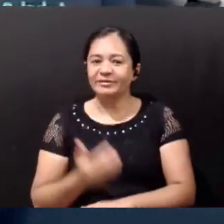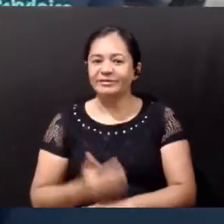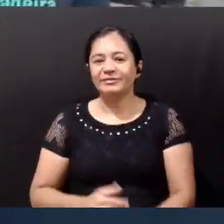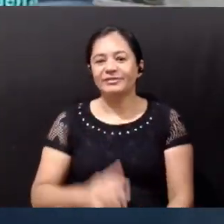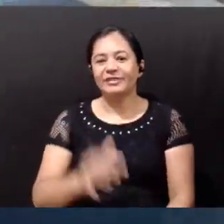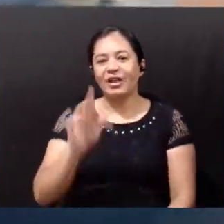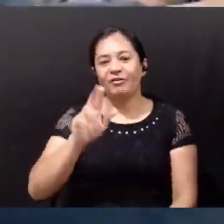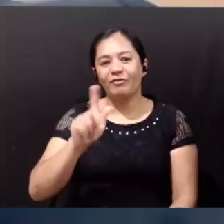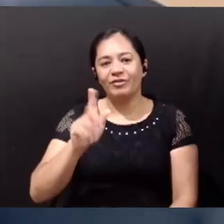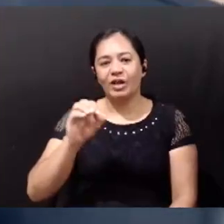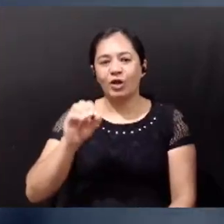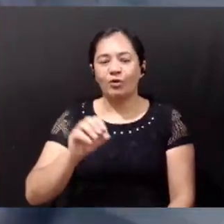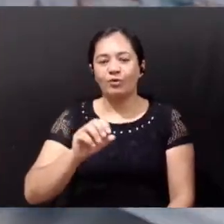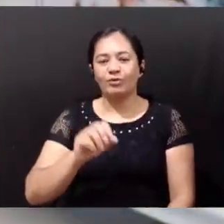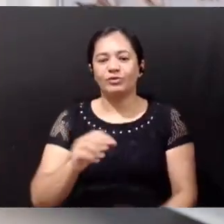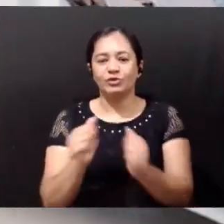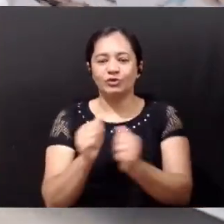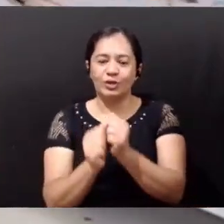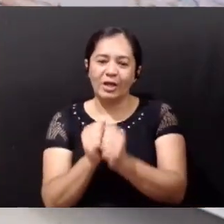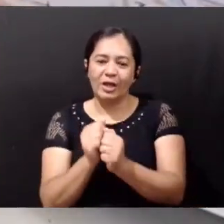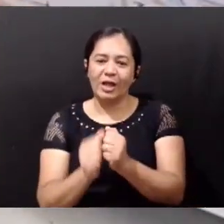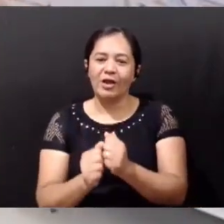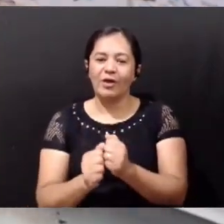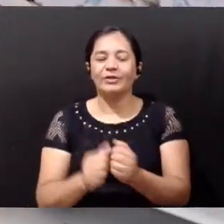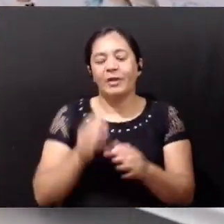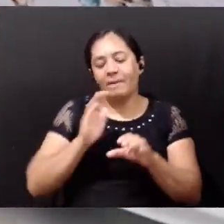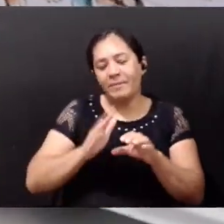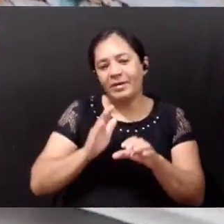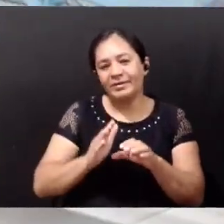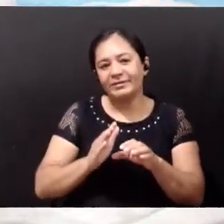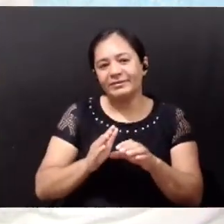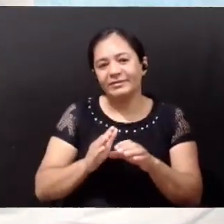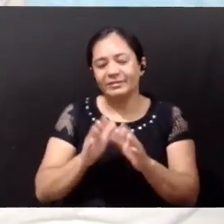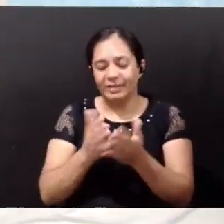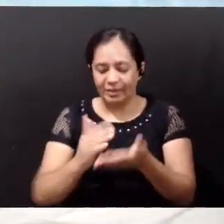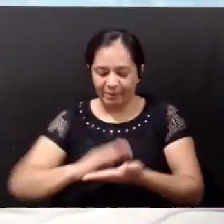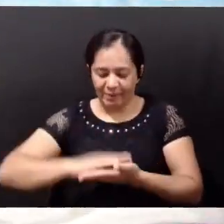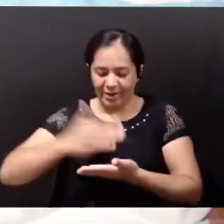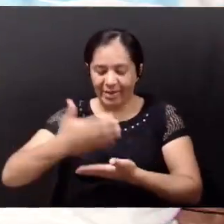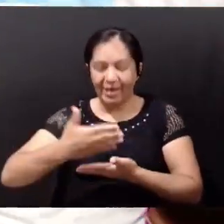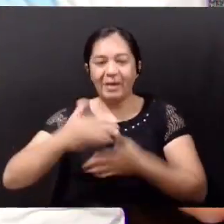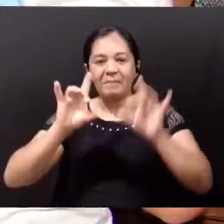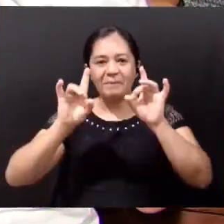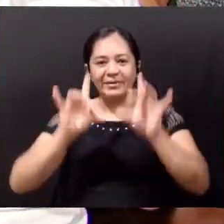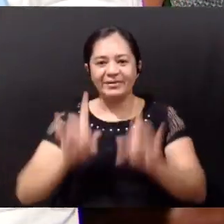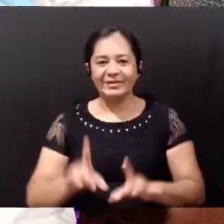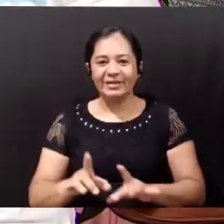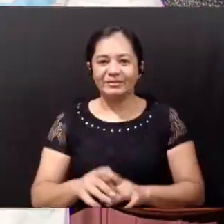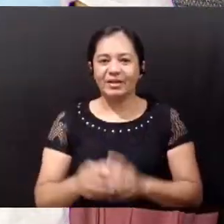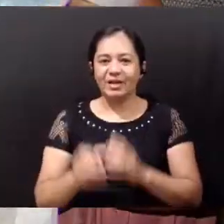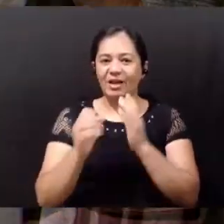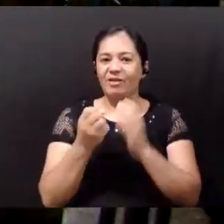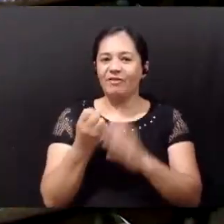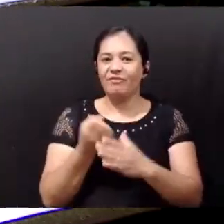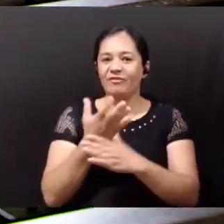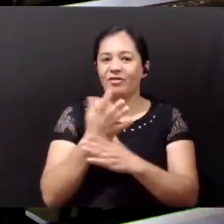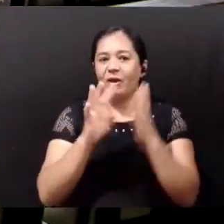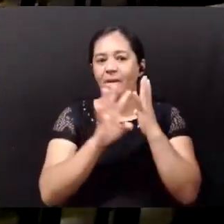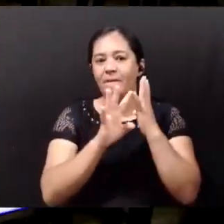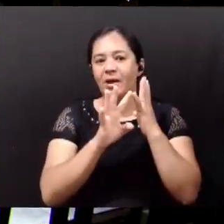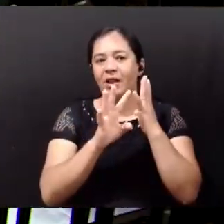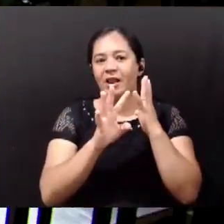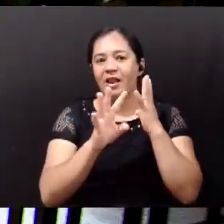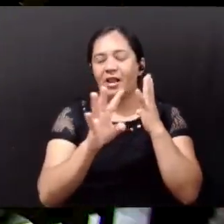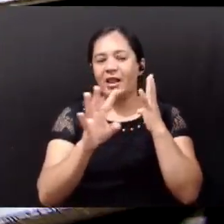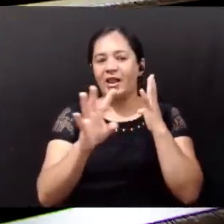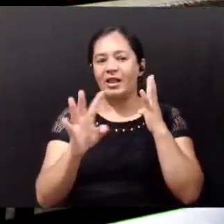de arroz e batata palha nesta embalagem especial. Do lado de fora, a fila vai se formando. Dentro